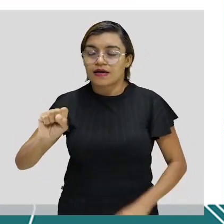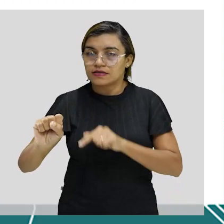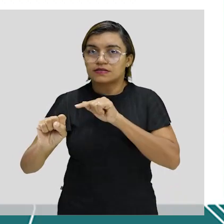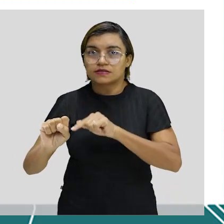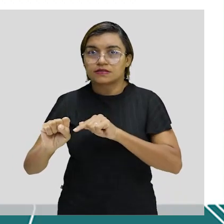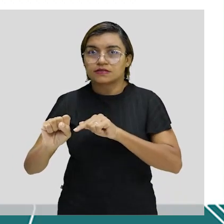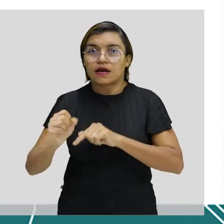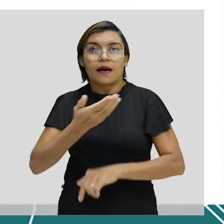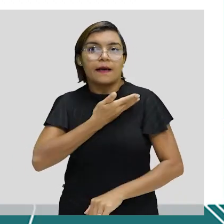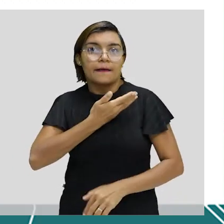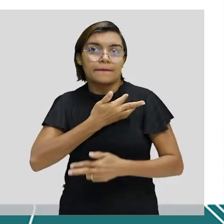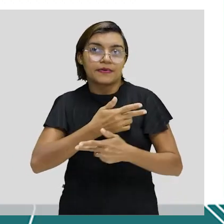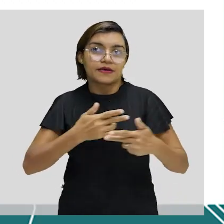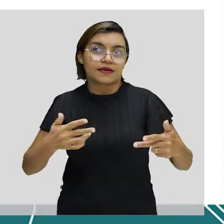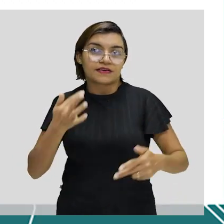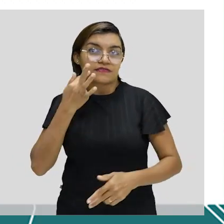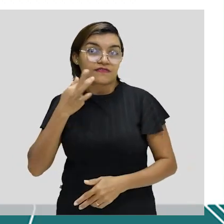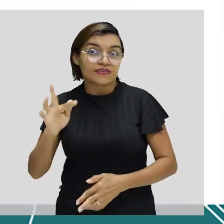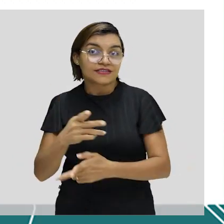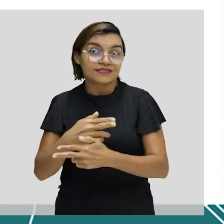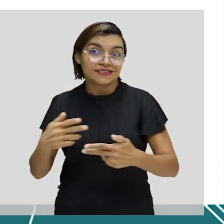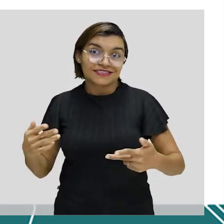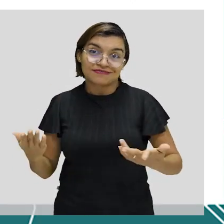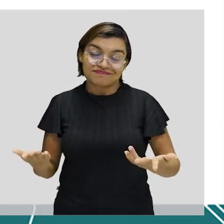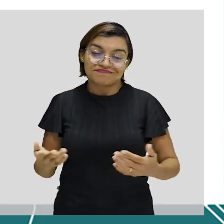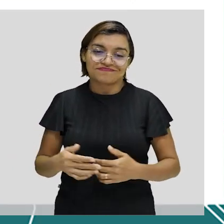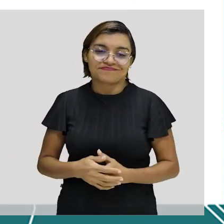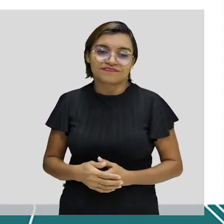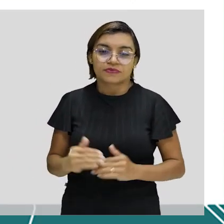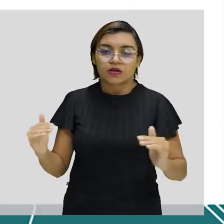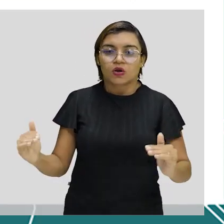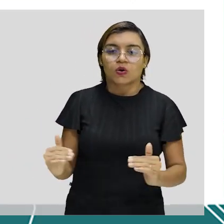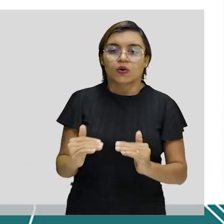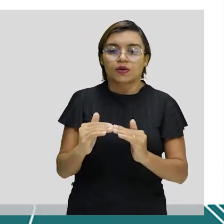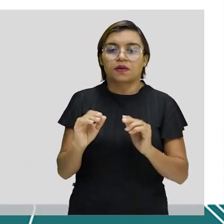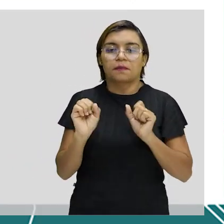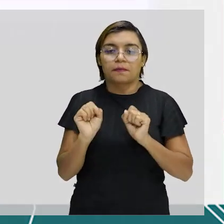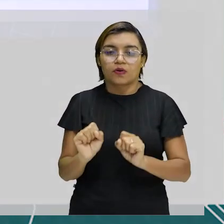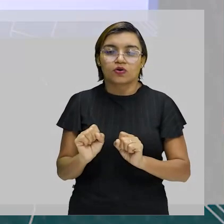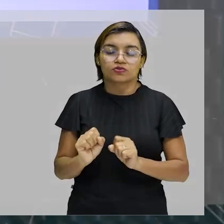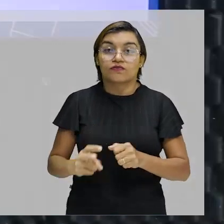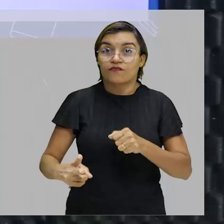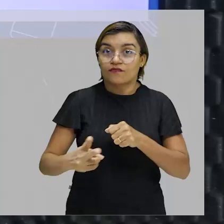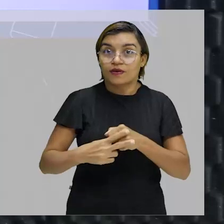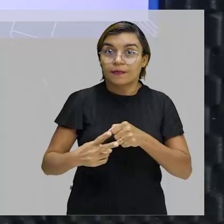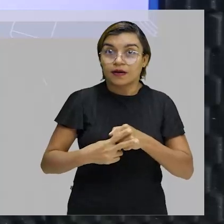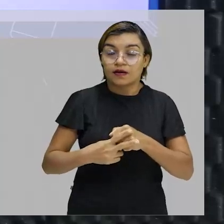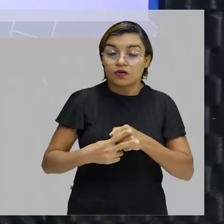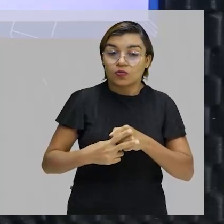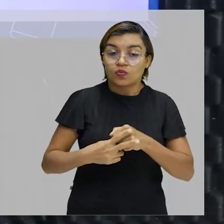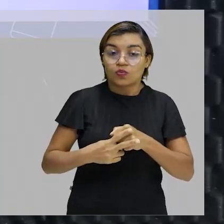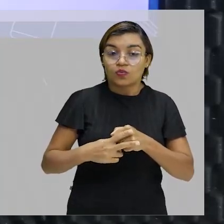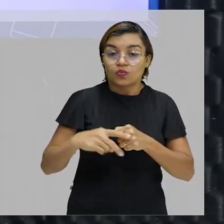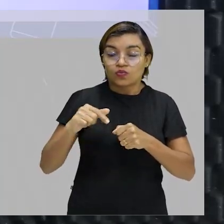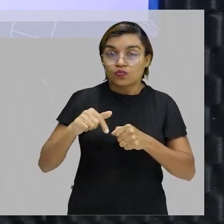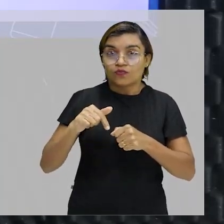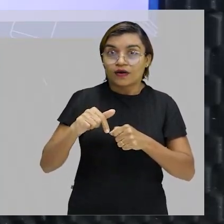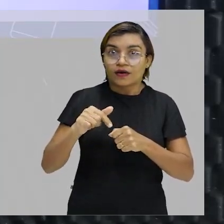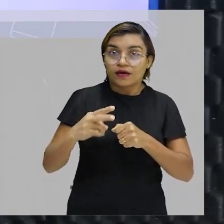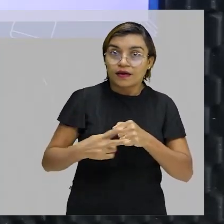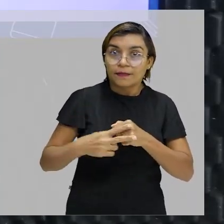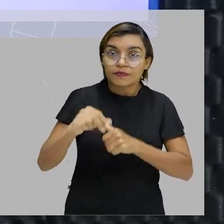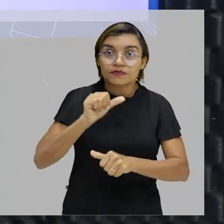amigas francesas. Bom, olha aqui. A concordância pode ser verbal, quando o verbo se